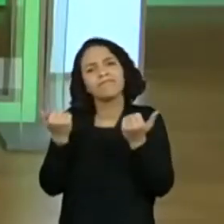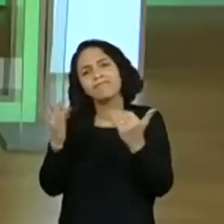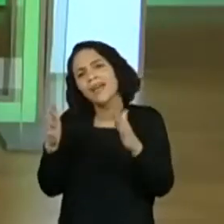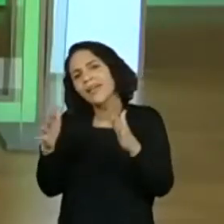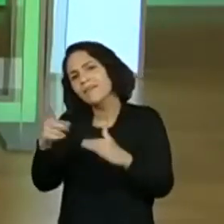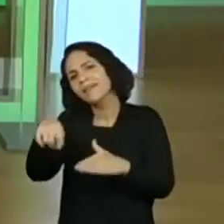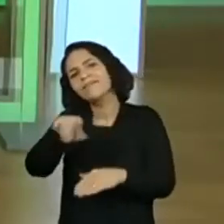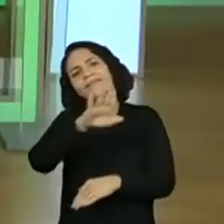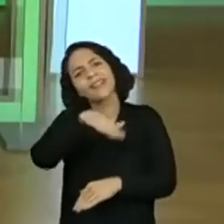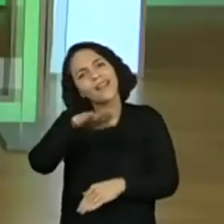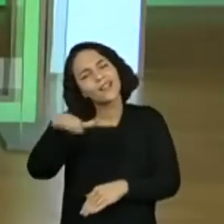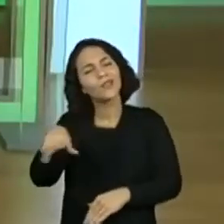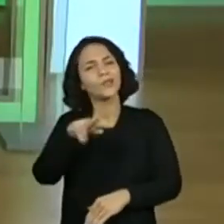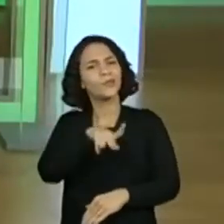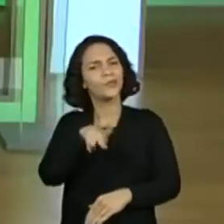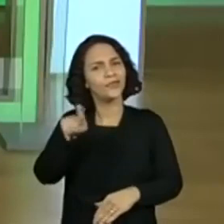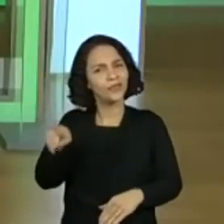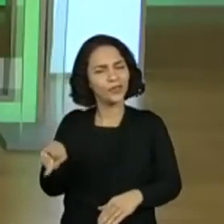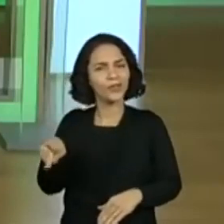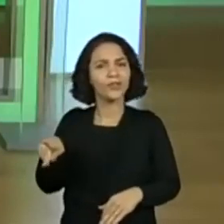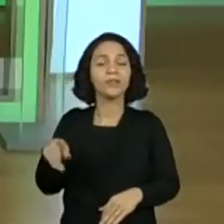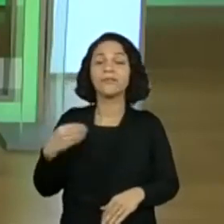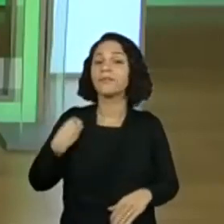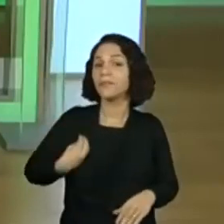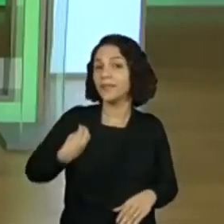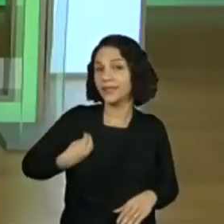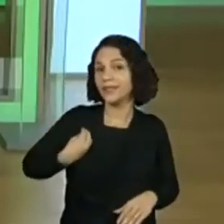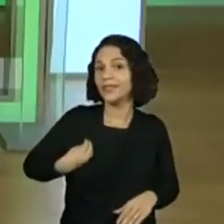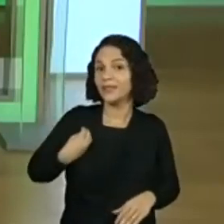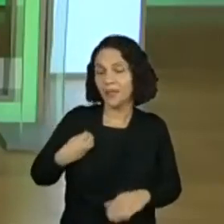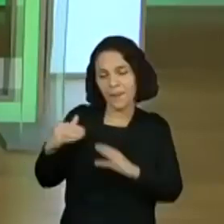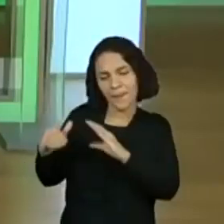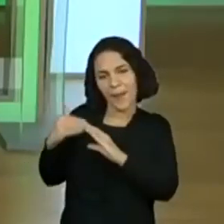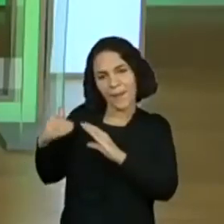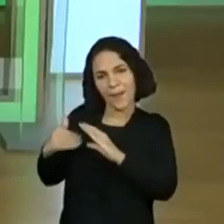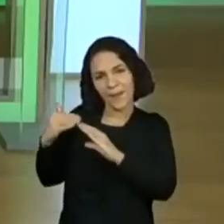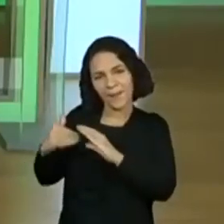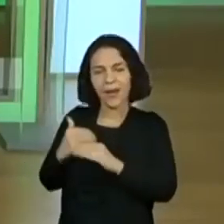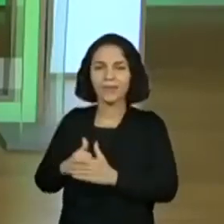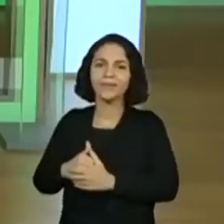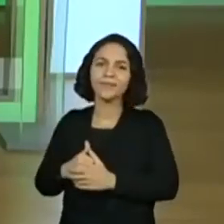a todos os alunos, professores que participaram aí conosco, tá bom?